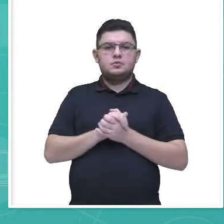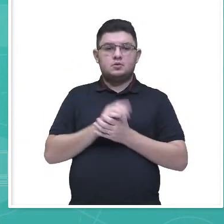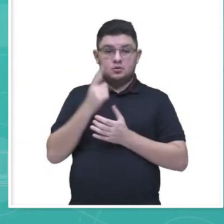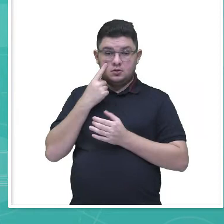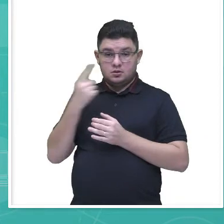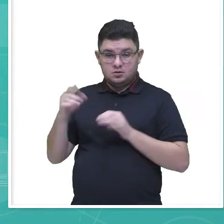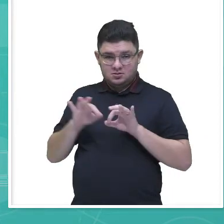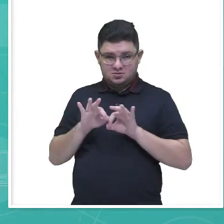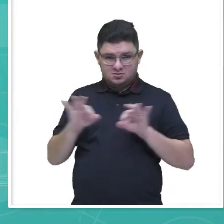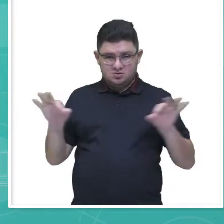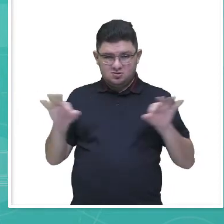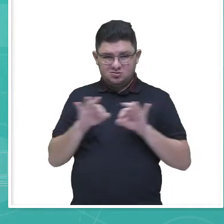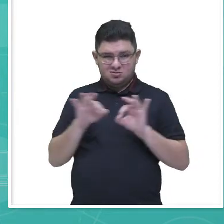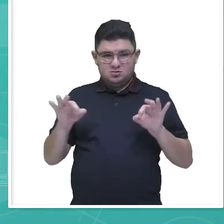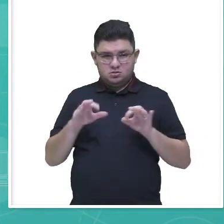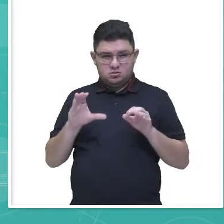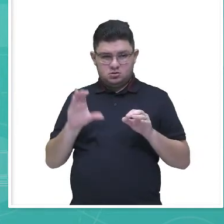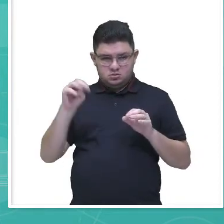você tem aí, ó,